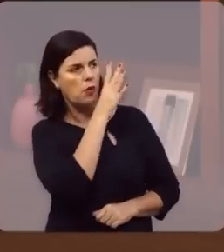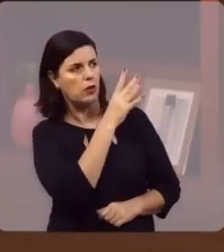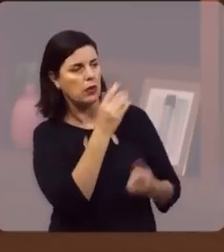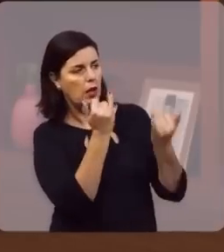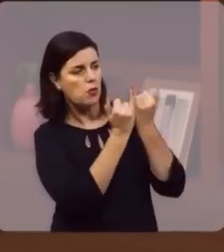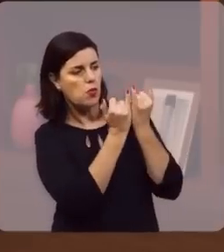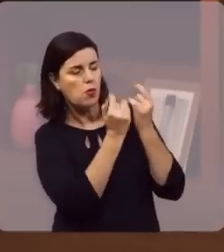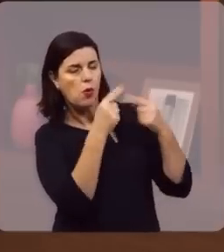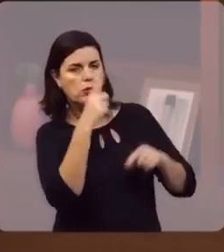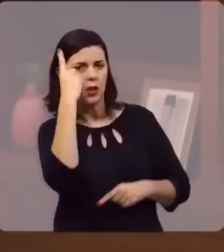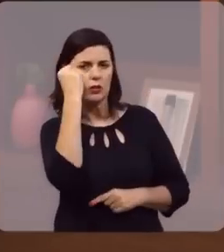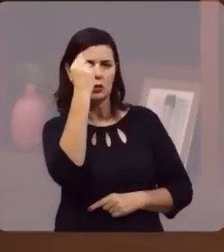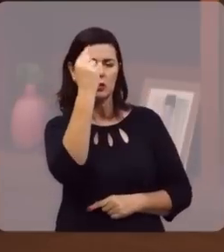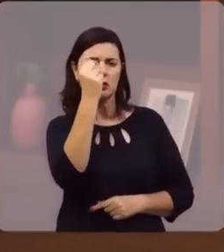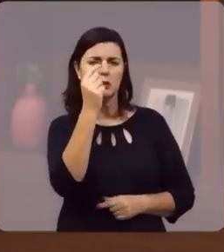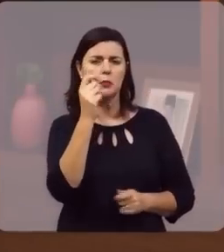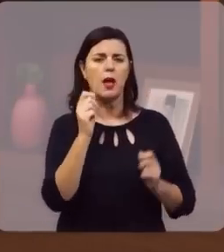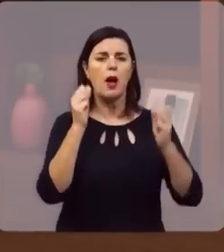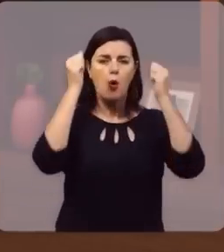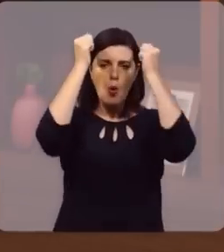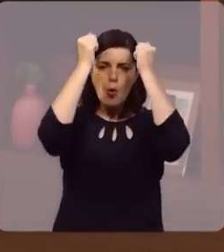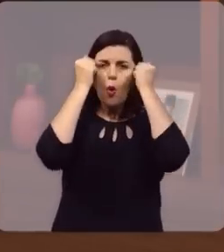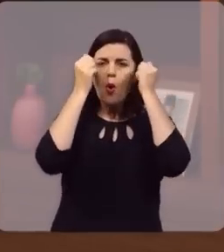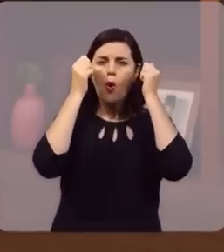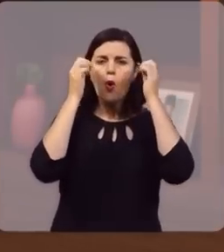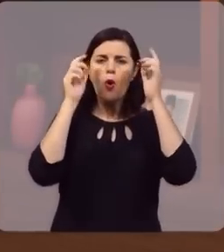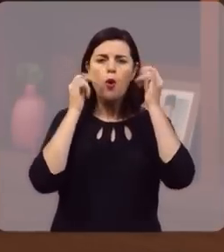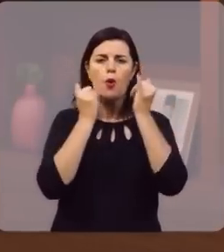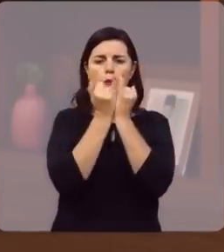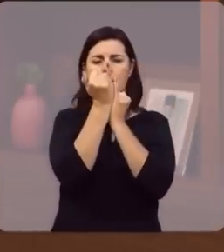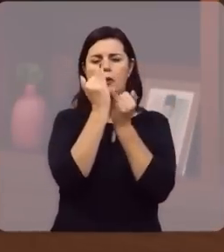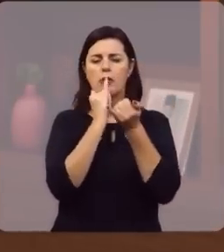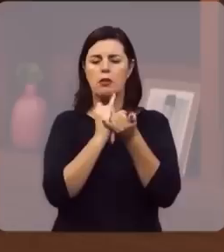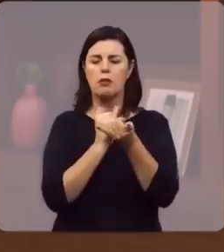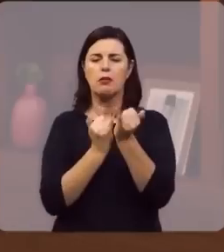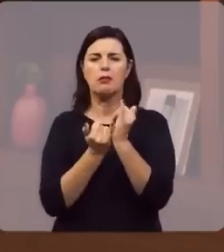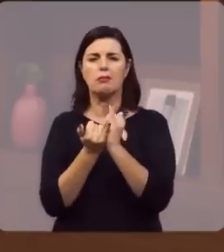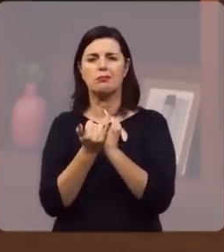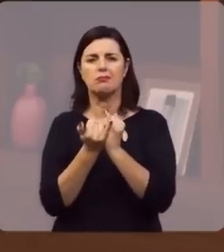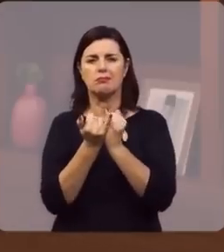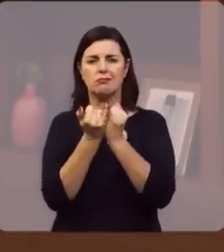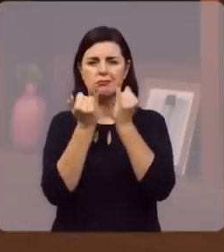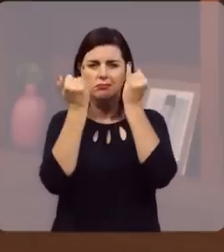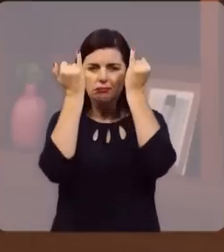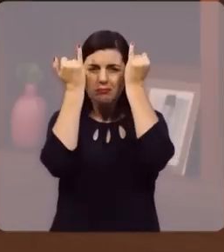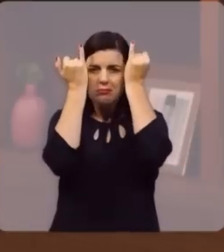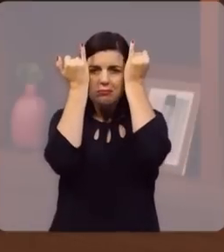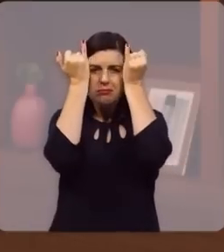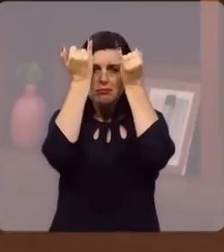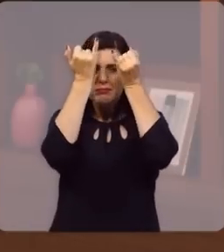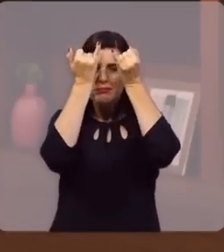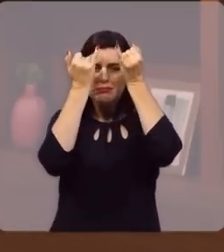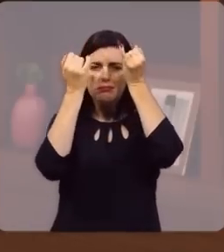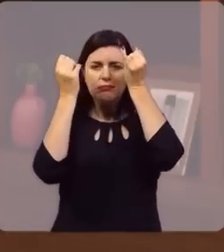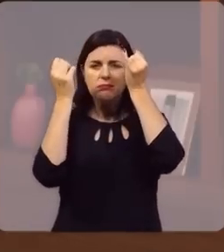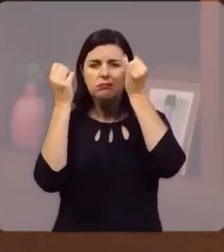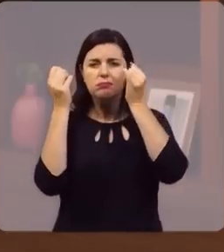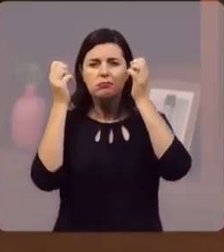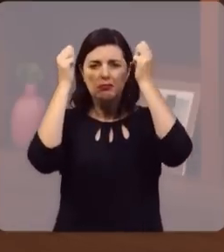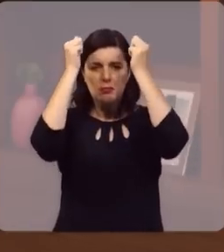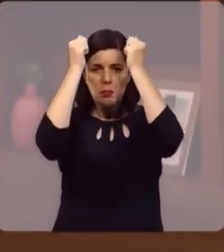foi acusado de conspiração contra César botar uma coroa na sua cabeça coroa de espinhos a